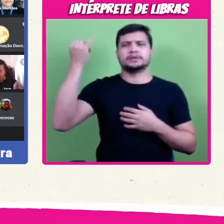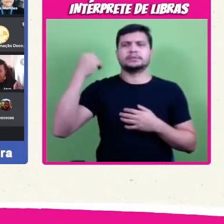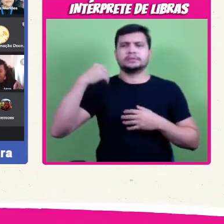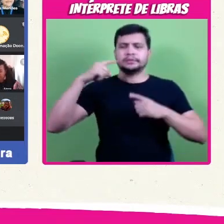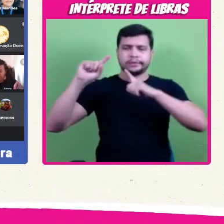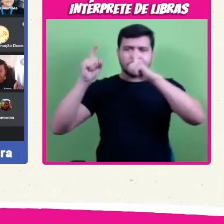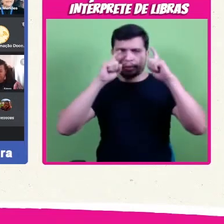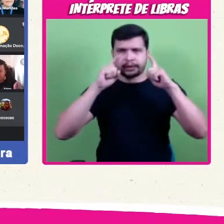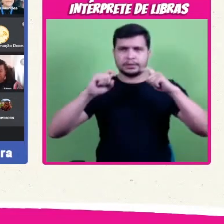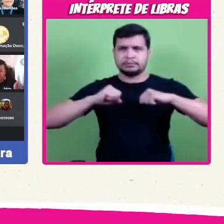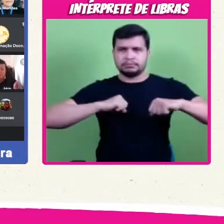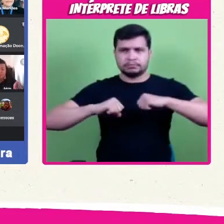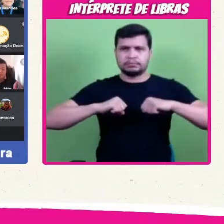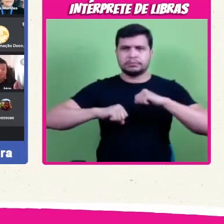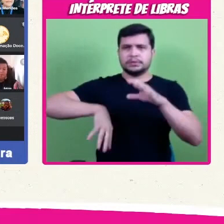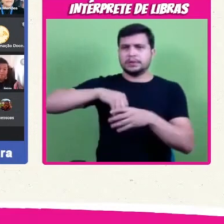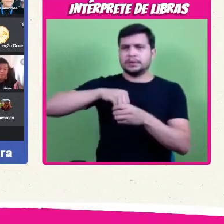tudo.